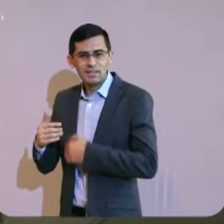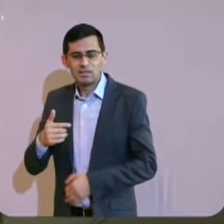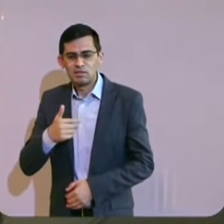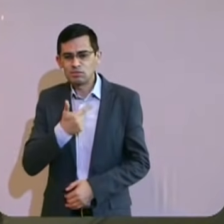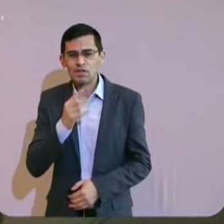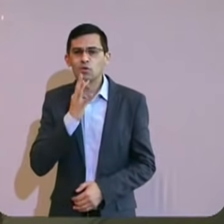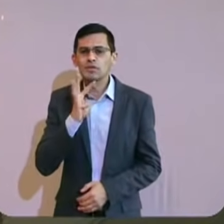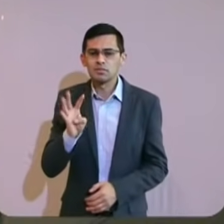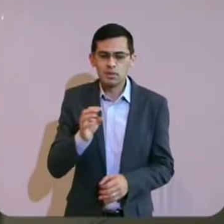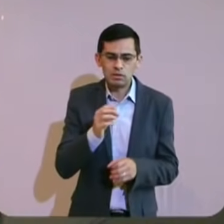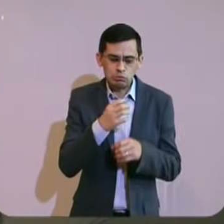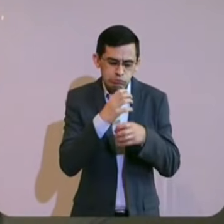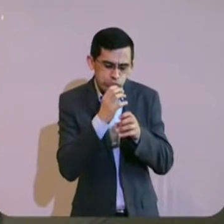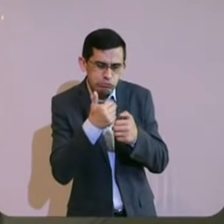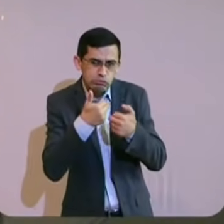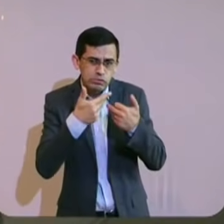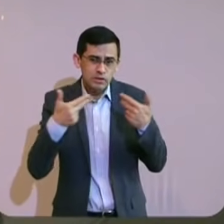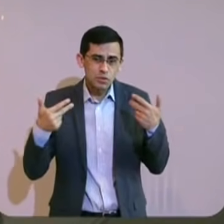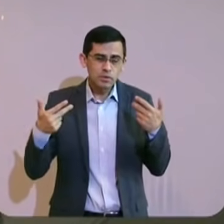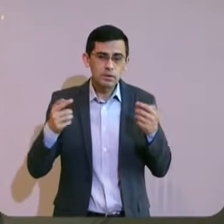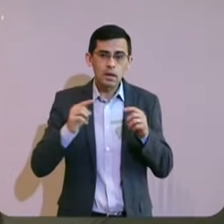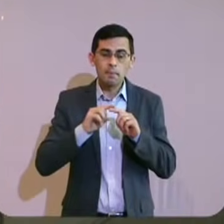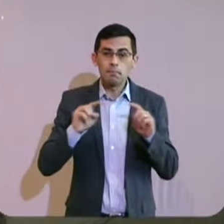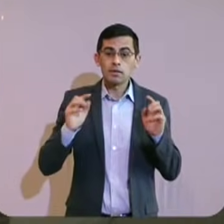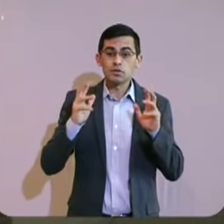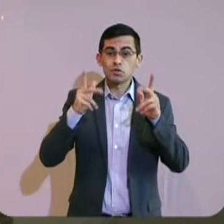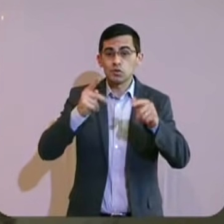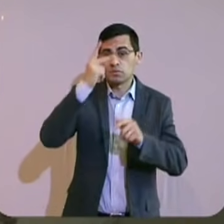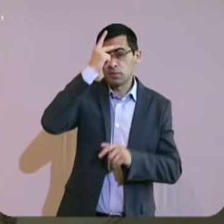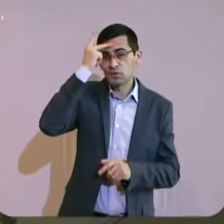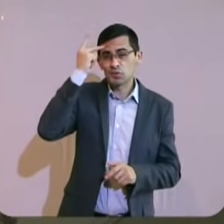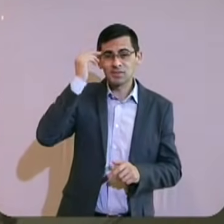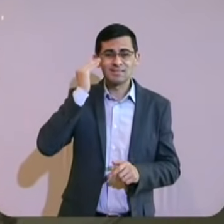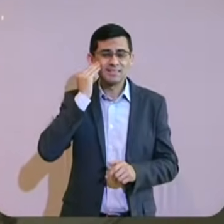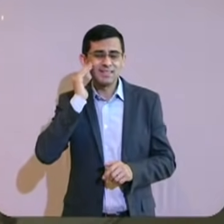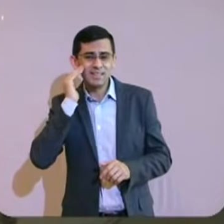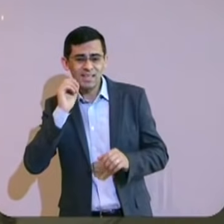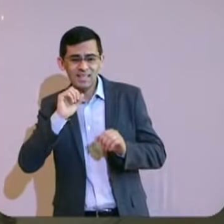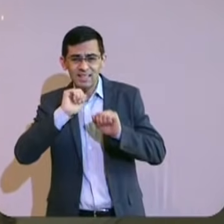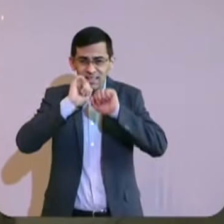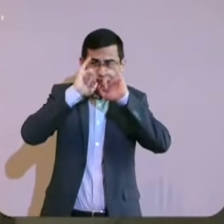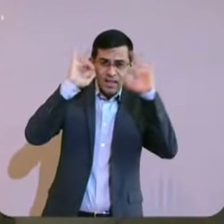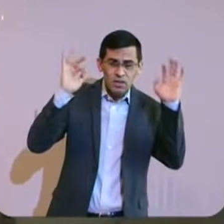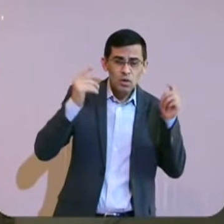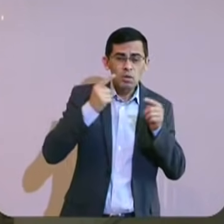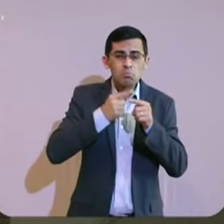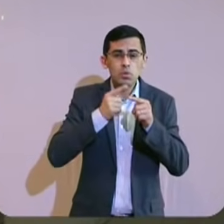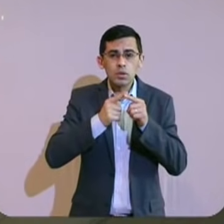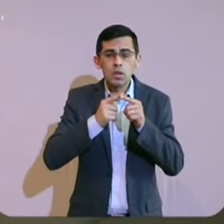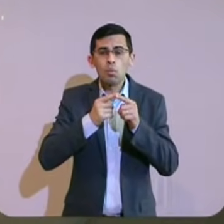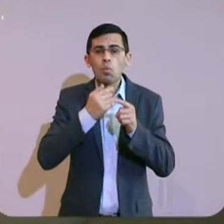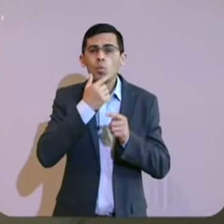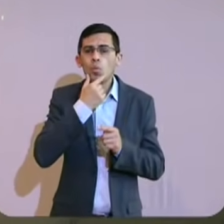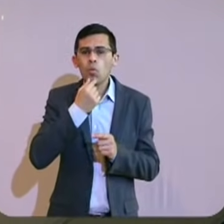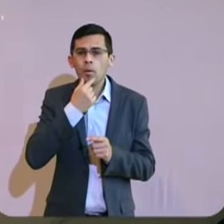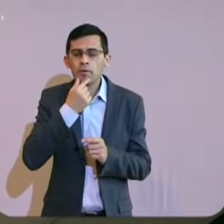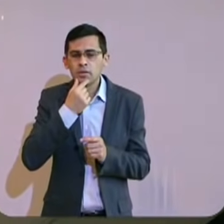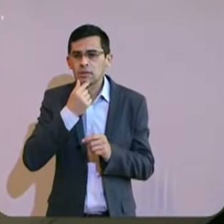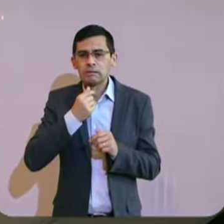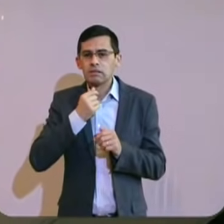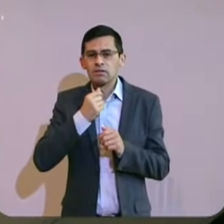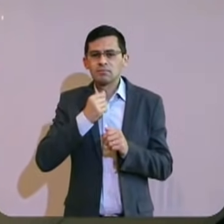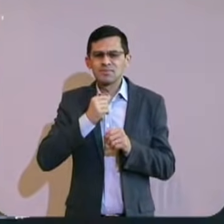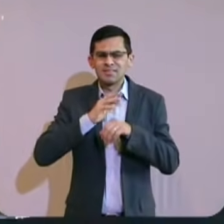tanto conhecimento científico. E todos estavam tentando entender porque um determinado paciente não